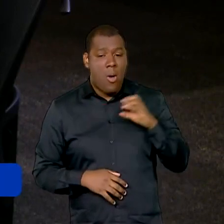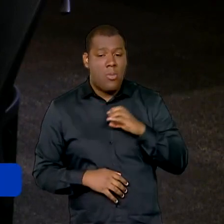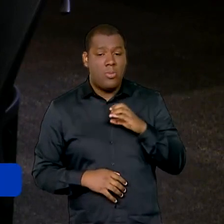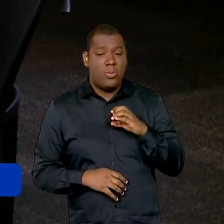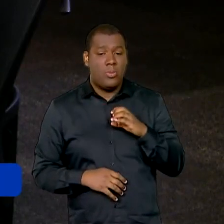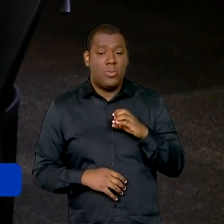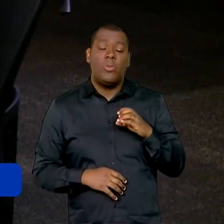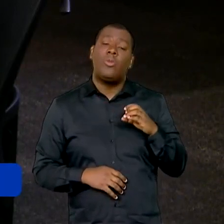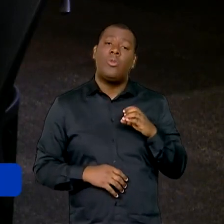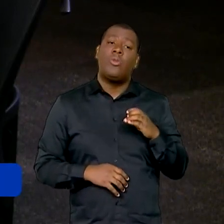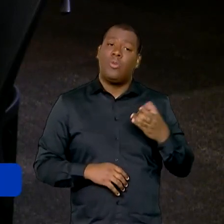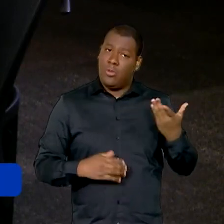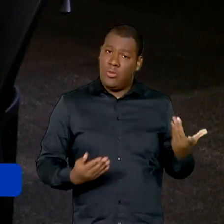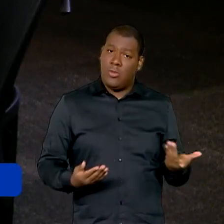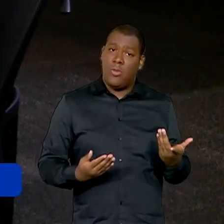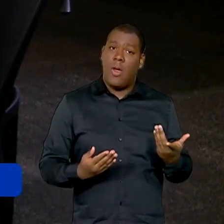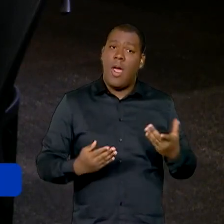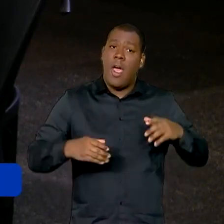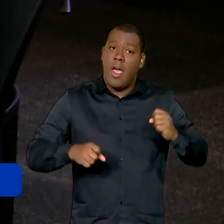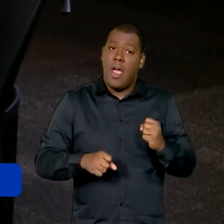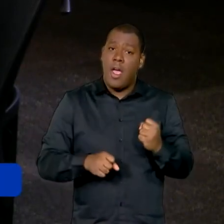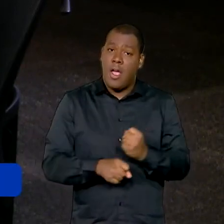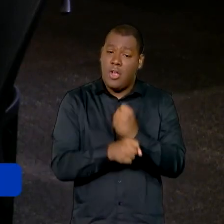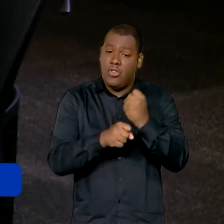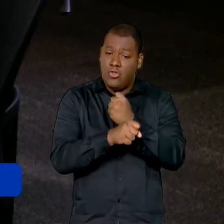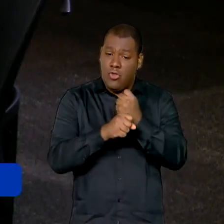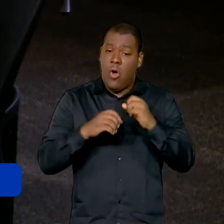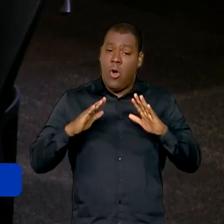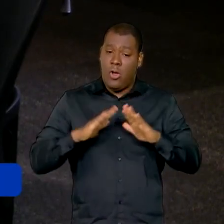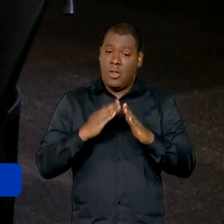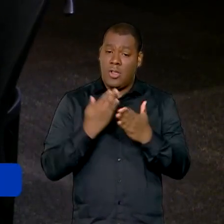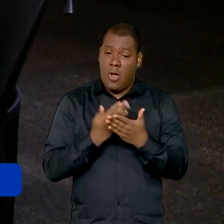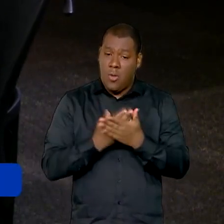com que a escola, a creche, seja construída no menor tempo possível.